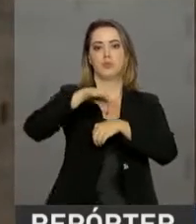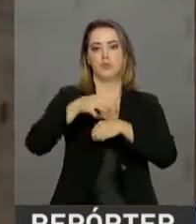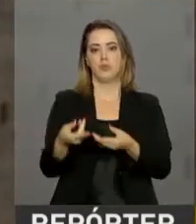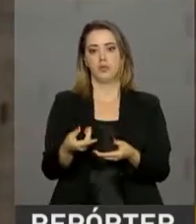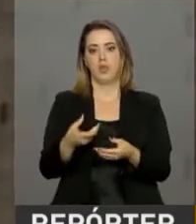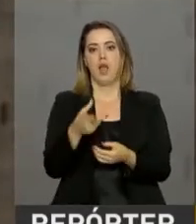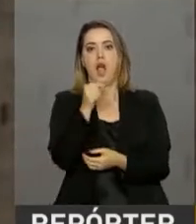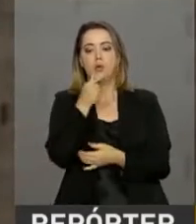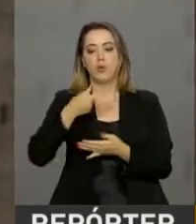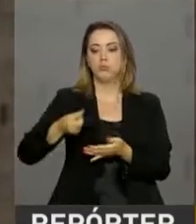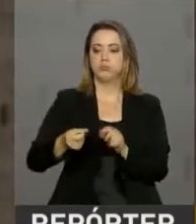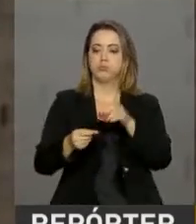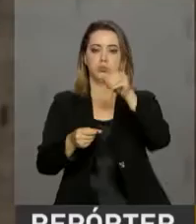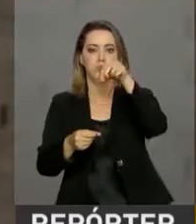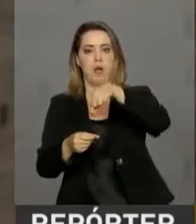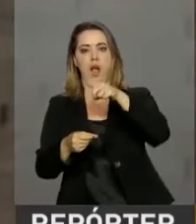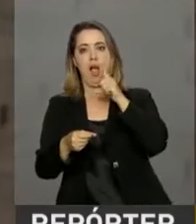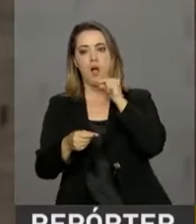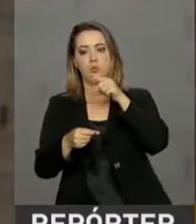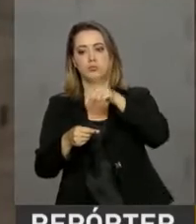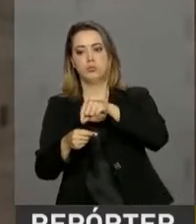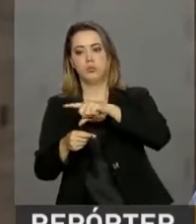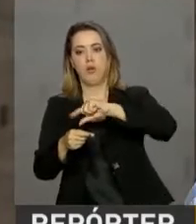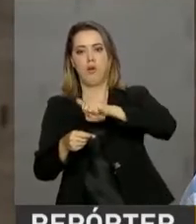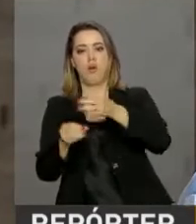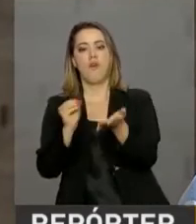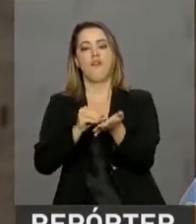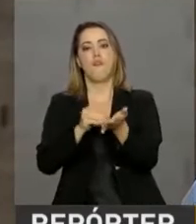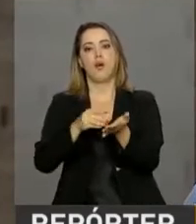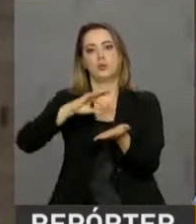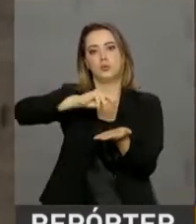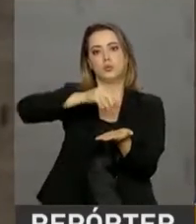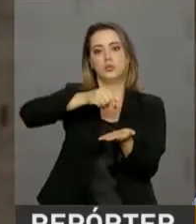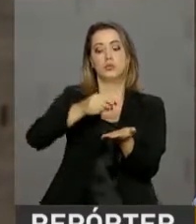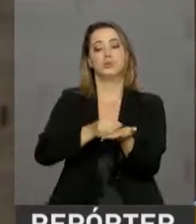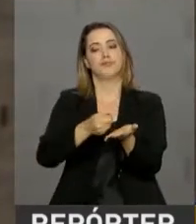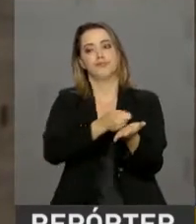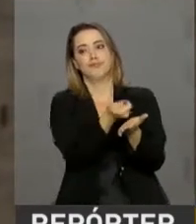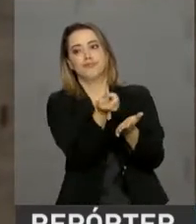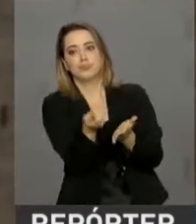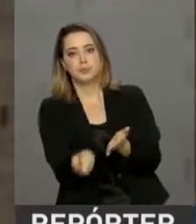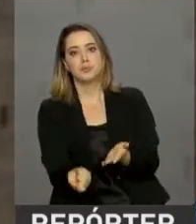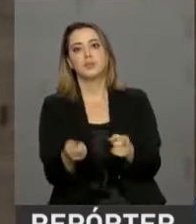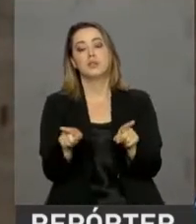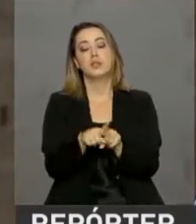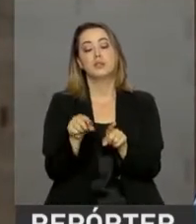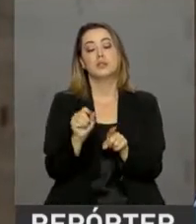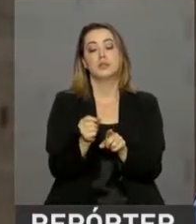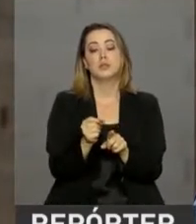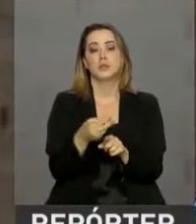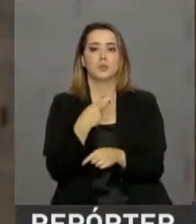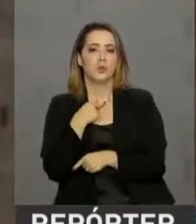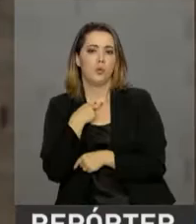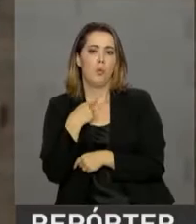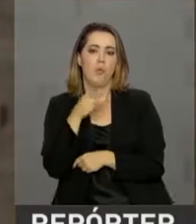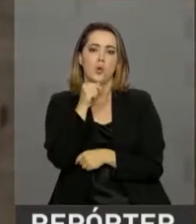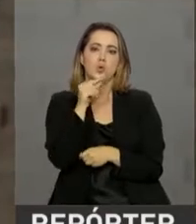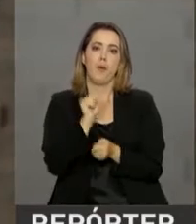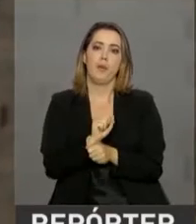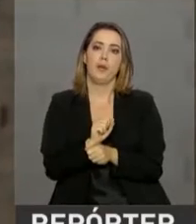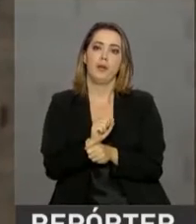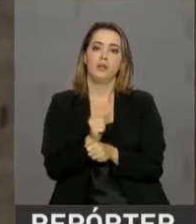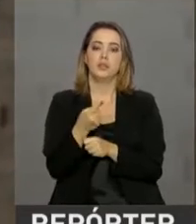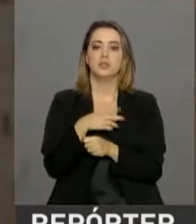de água que estiverem cheias, sem tampa, não deixar água parada e encher os vasos